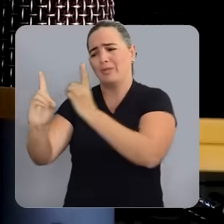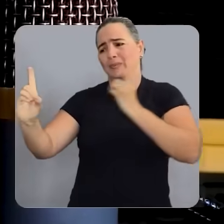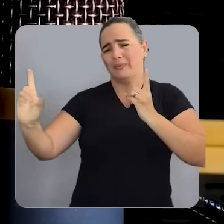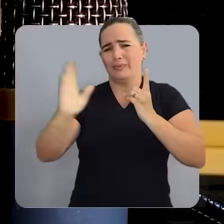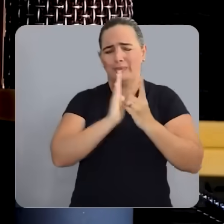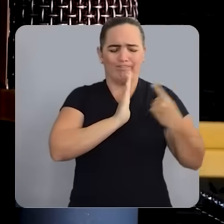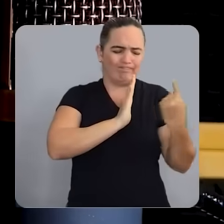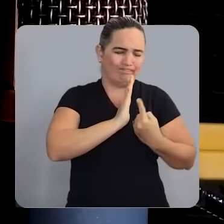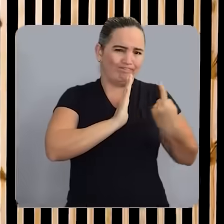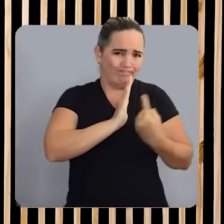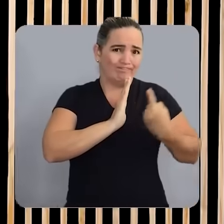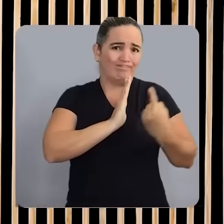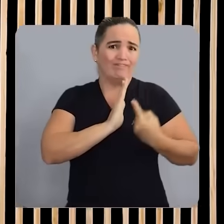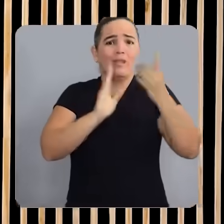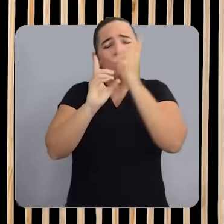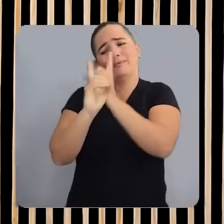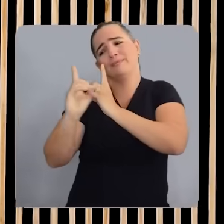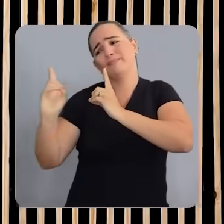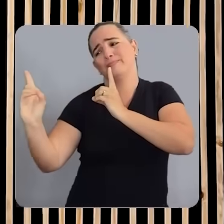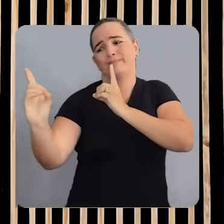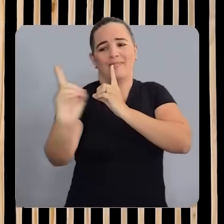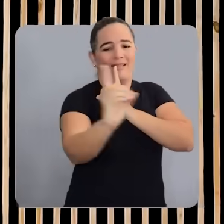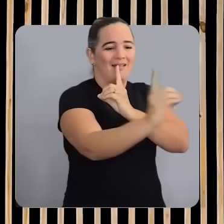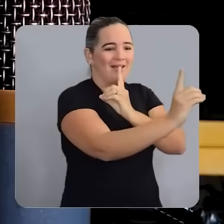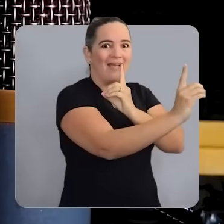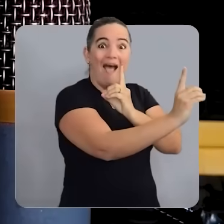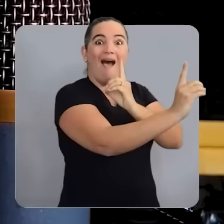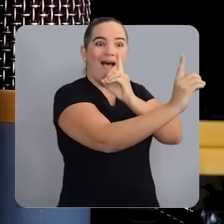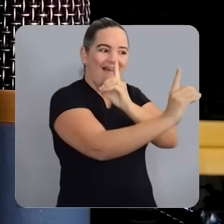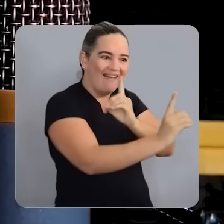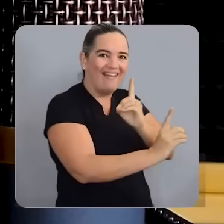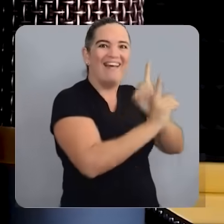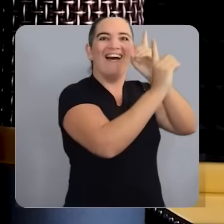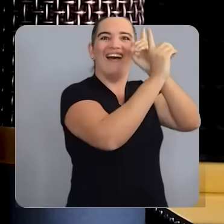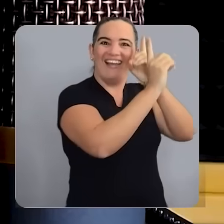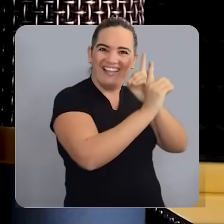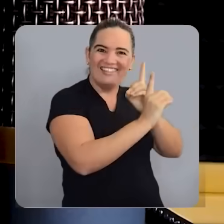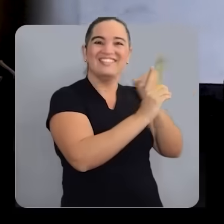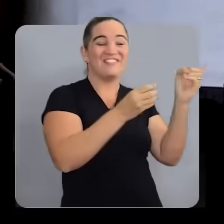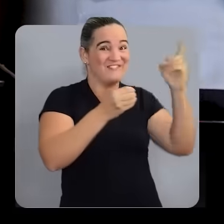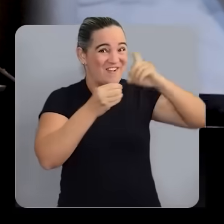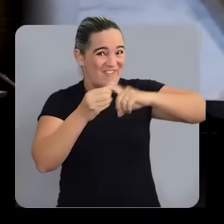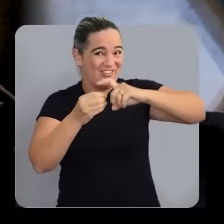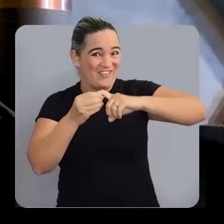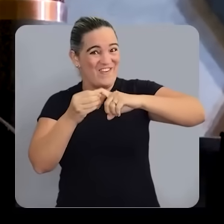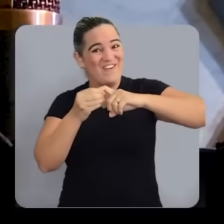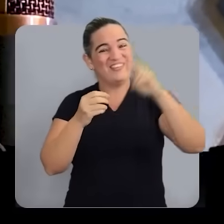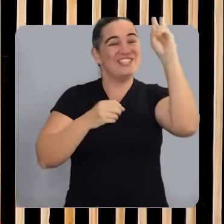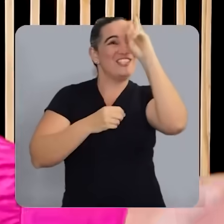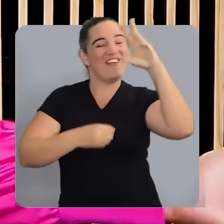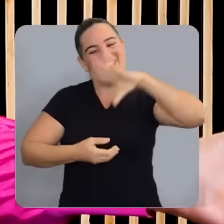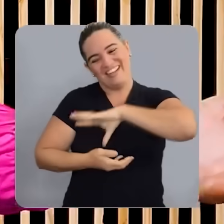isolou. A gente se afastou um tempo, mas em um tempo acabou. História de amor, história de